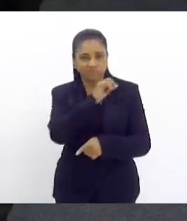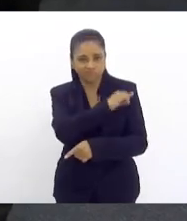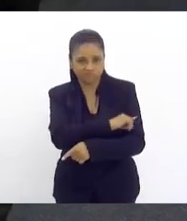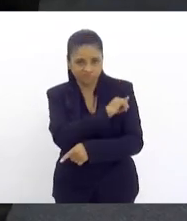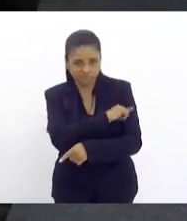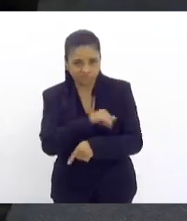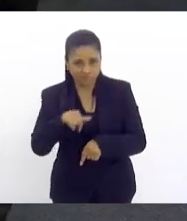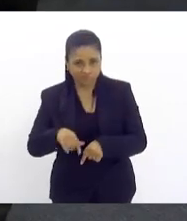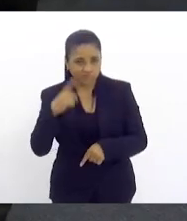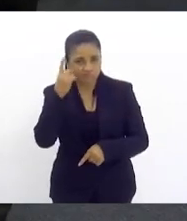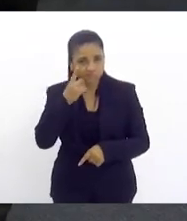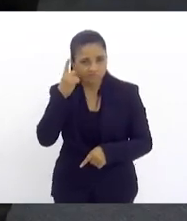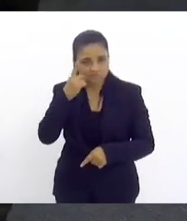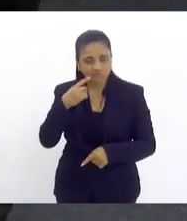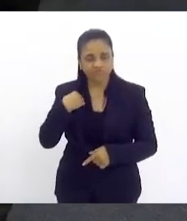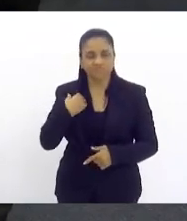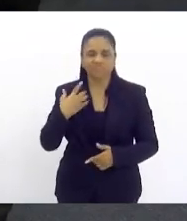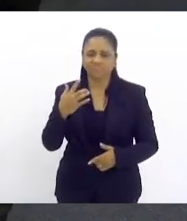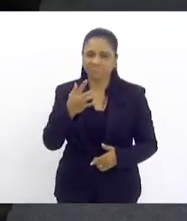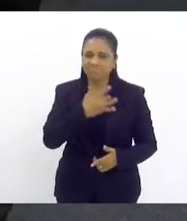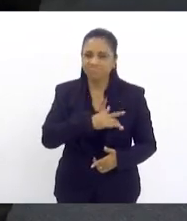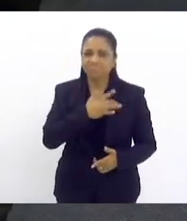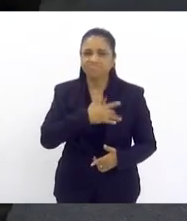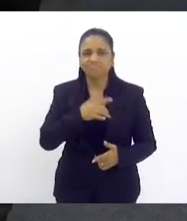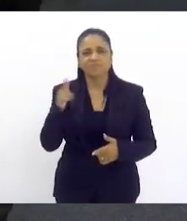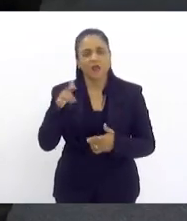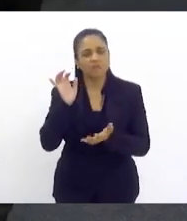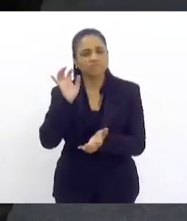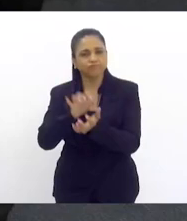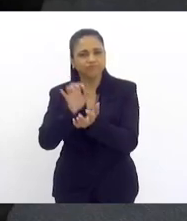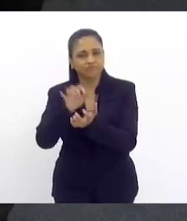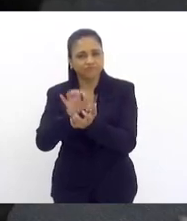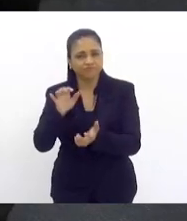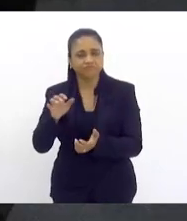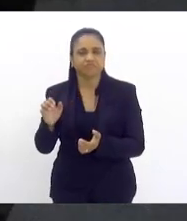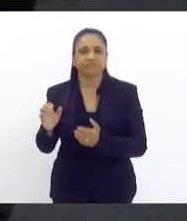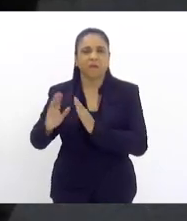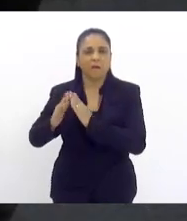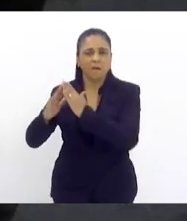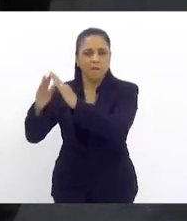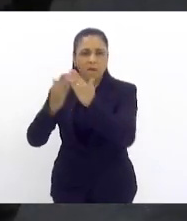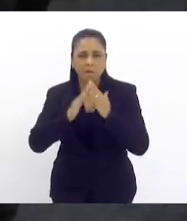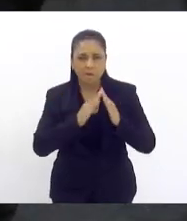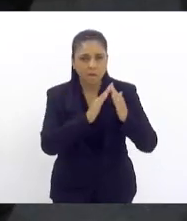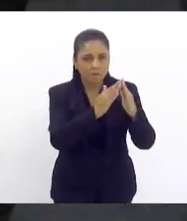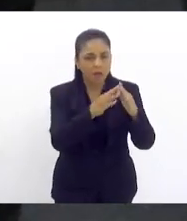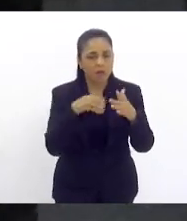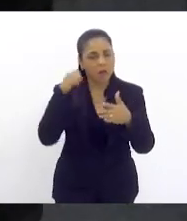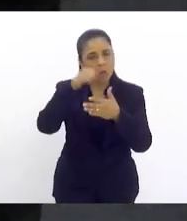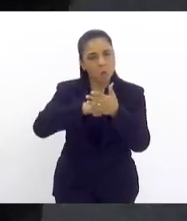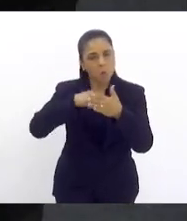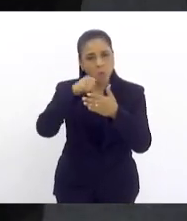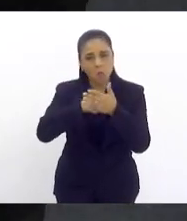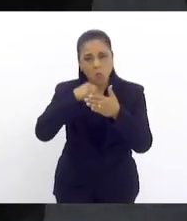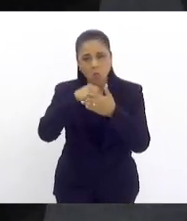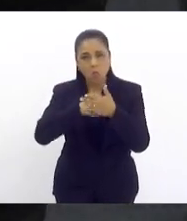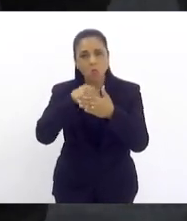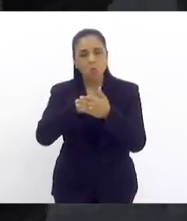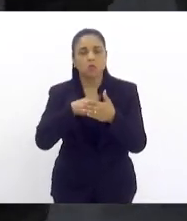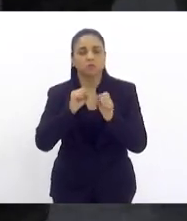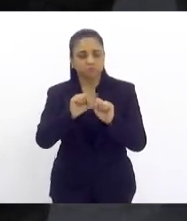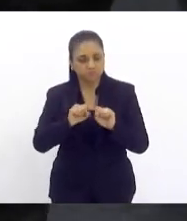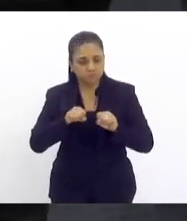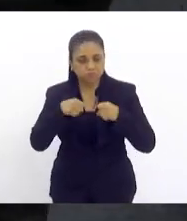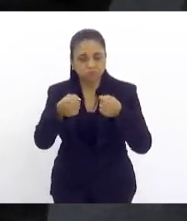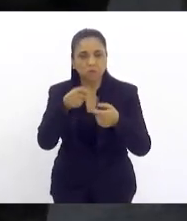a perda desse querido amigo, que era cria da favela do Jacarezinho, que construiu toda a sua luta em defesa da